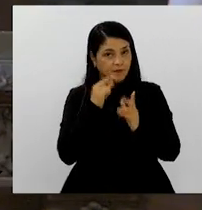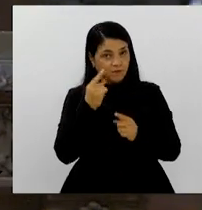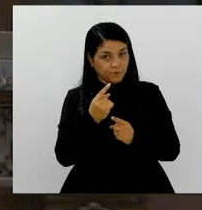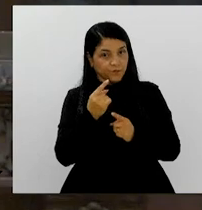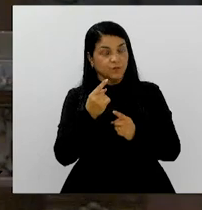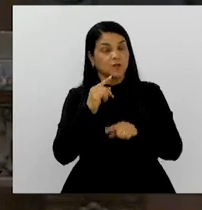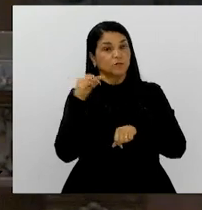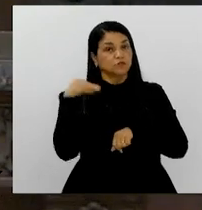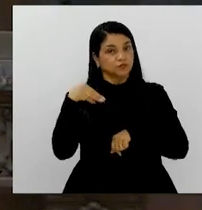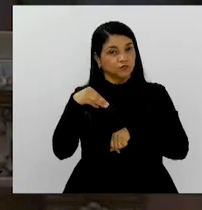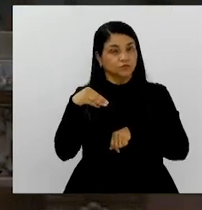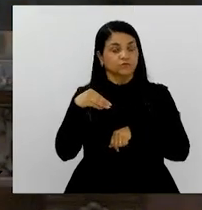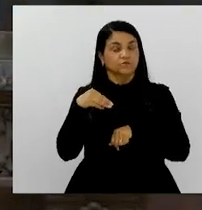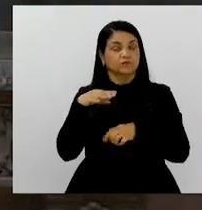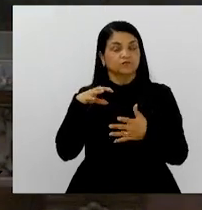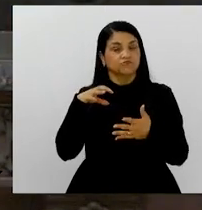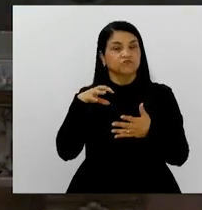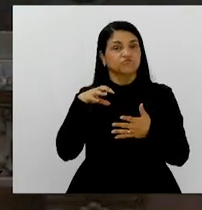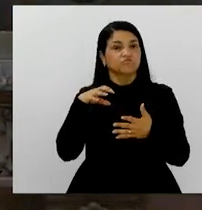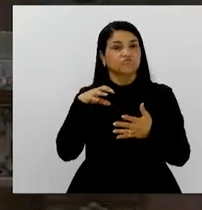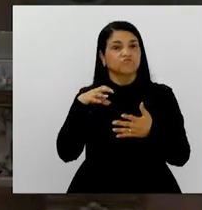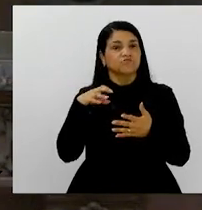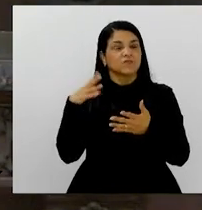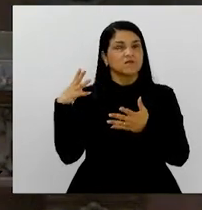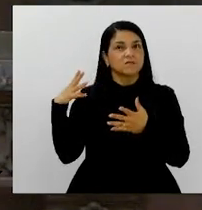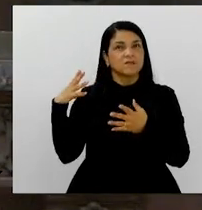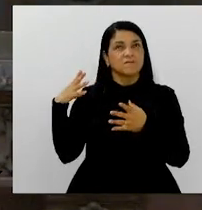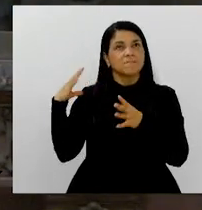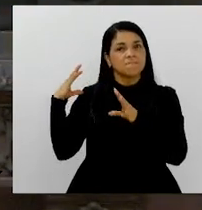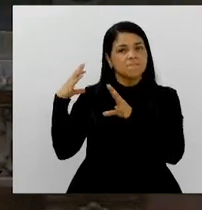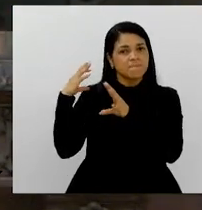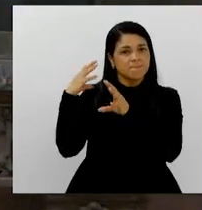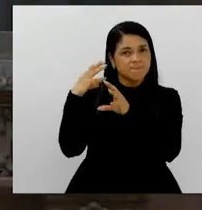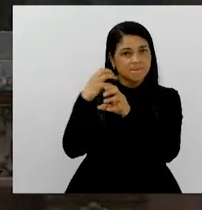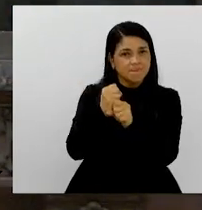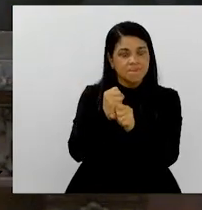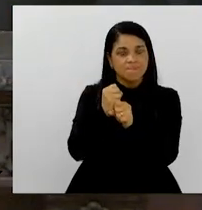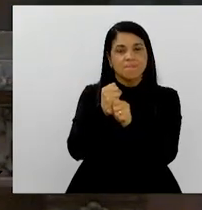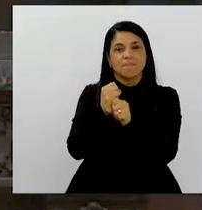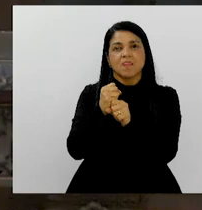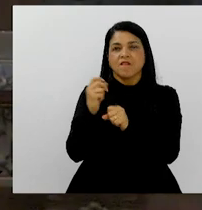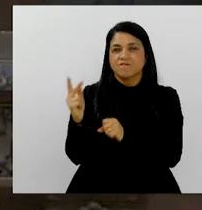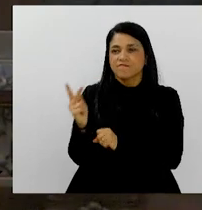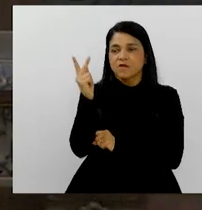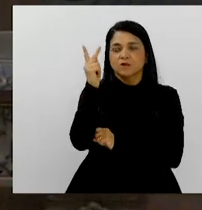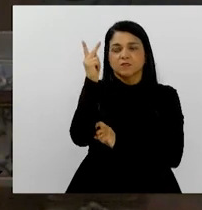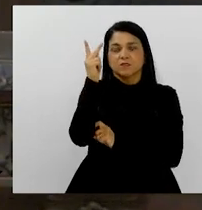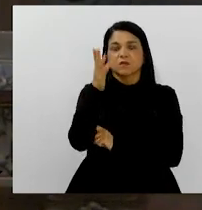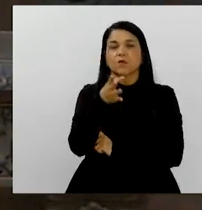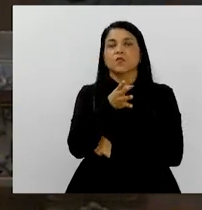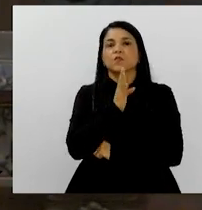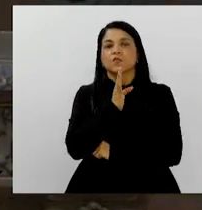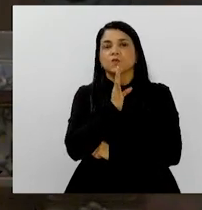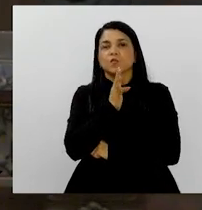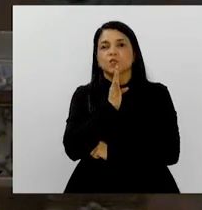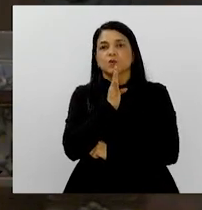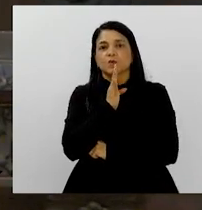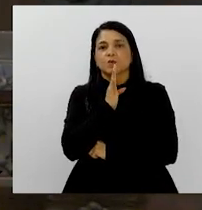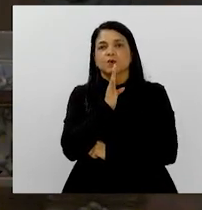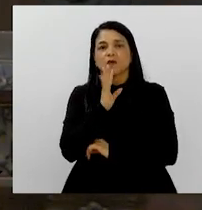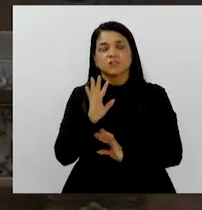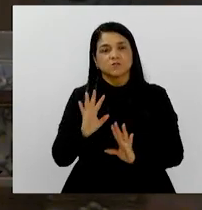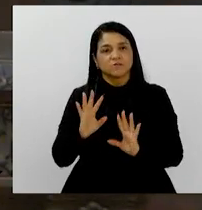a gente está resgatando nesse país a valorização, o reconhecimento, as